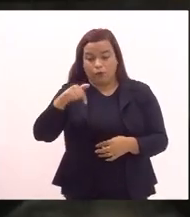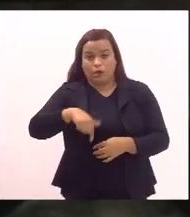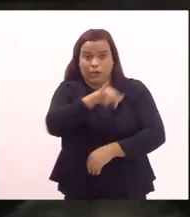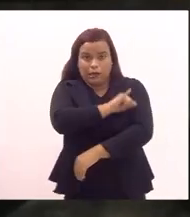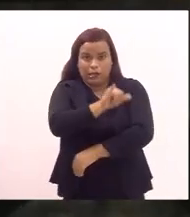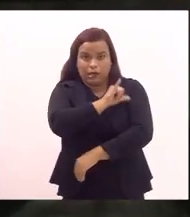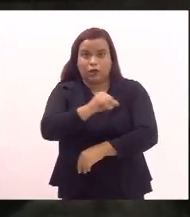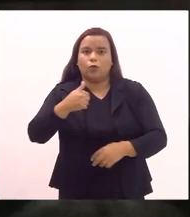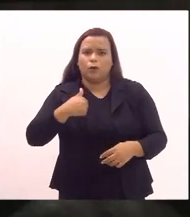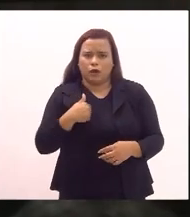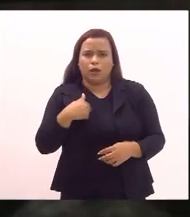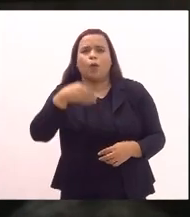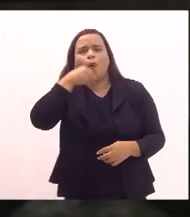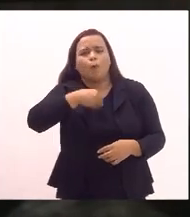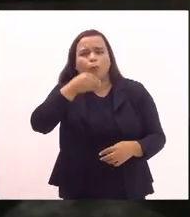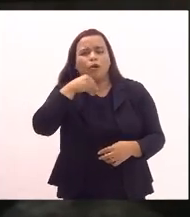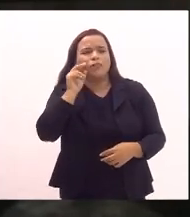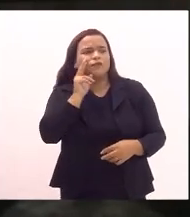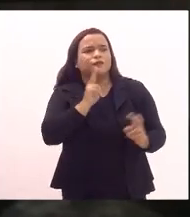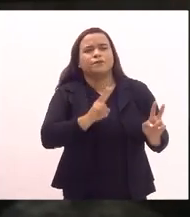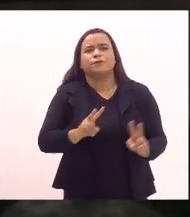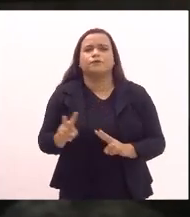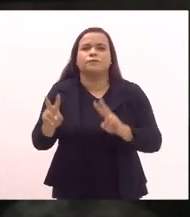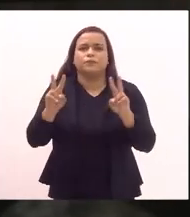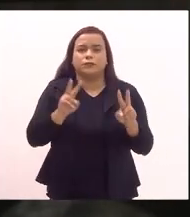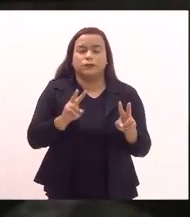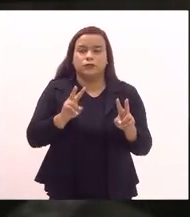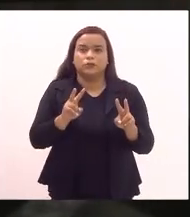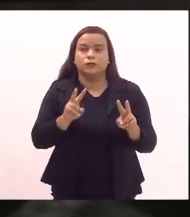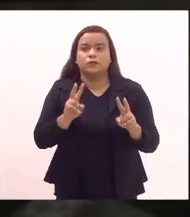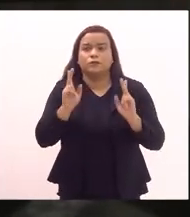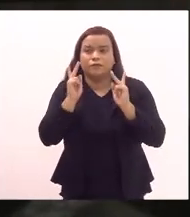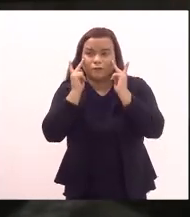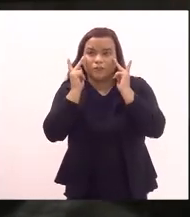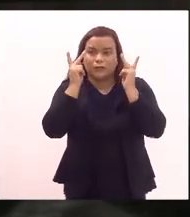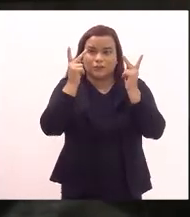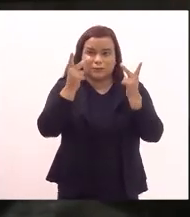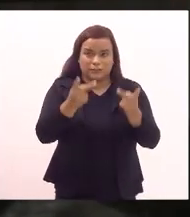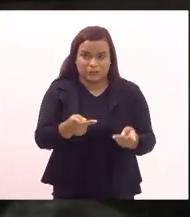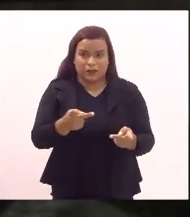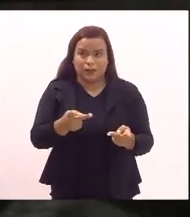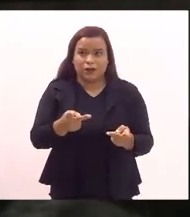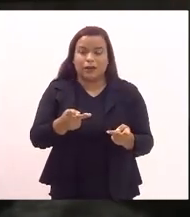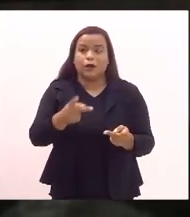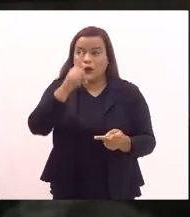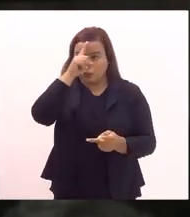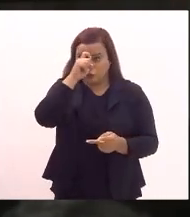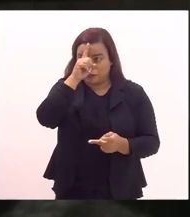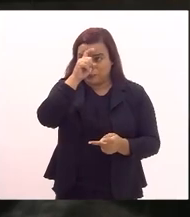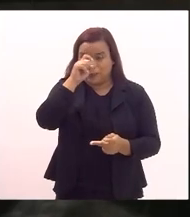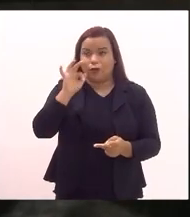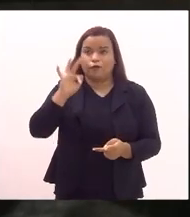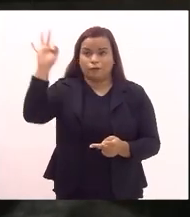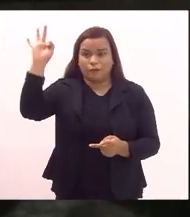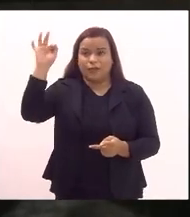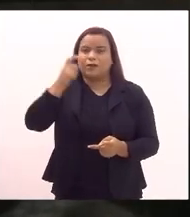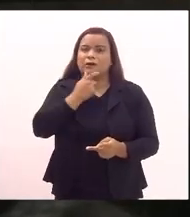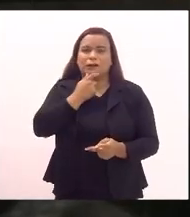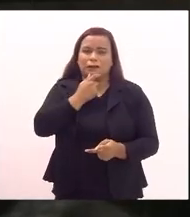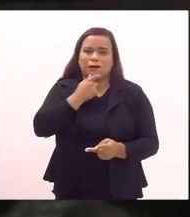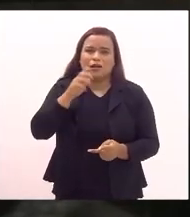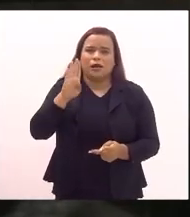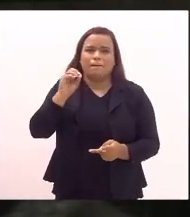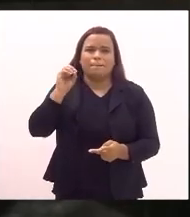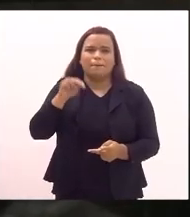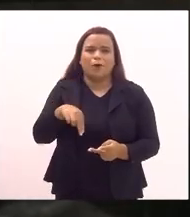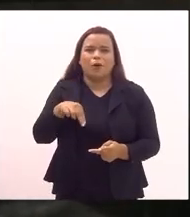eu tive o prazer tiver oportunidade né não prazer eu tive a oportunidade de visitar o Hospital Federal de Bonsucesso